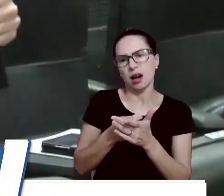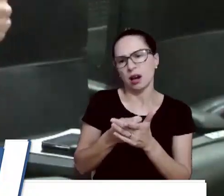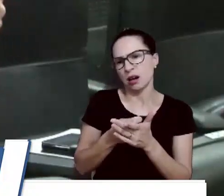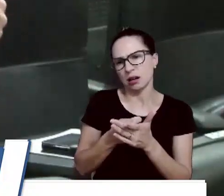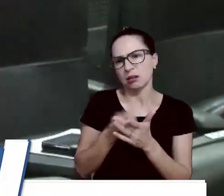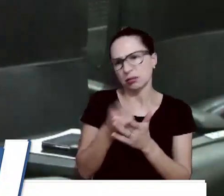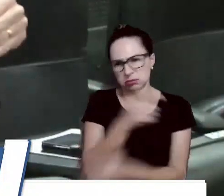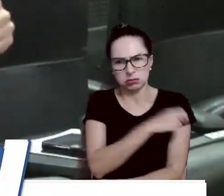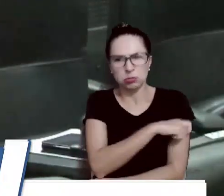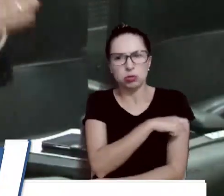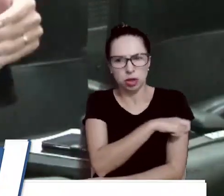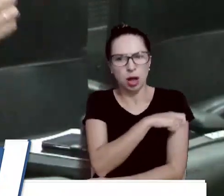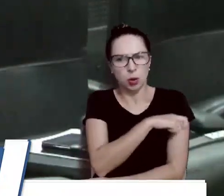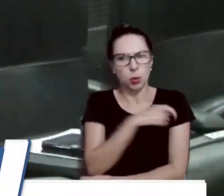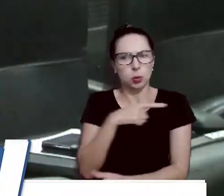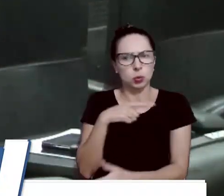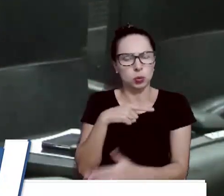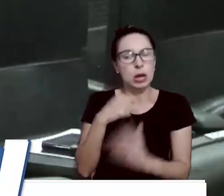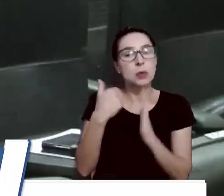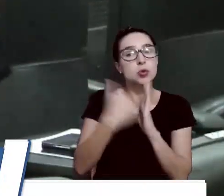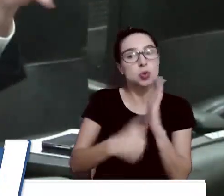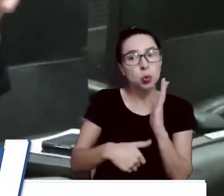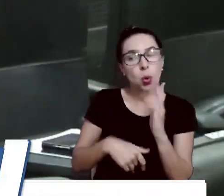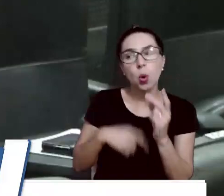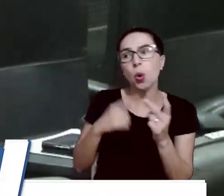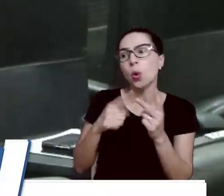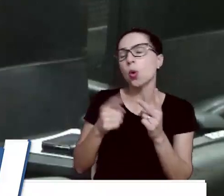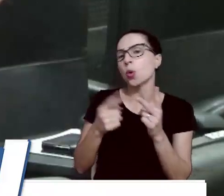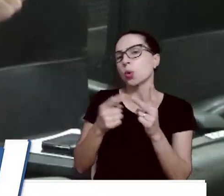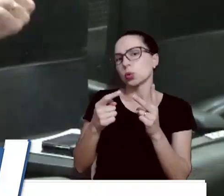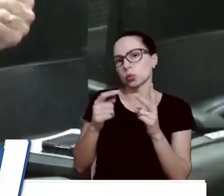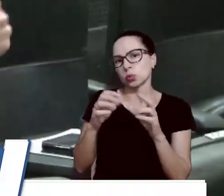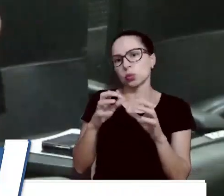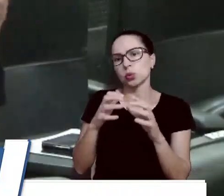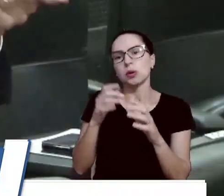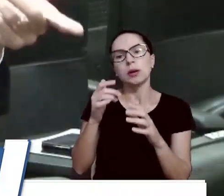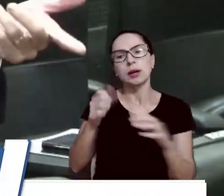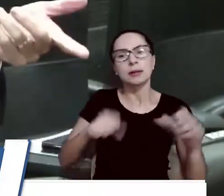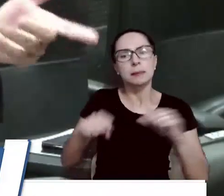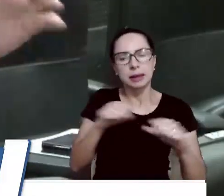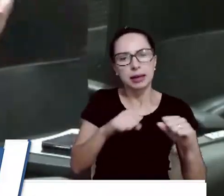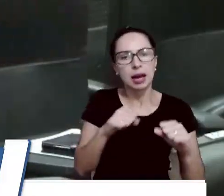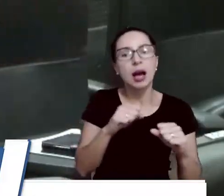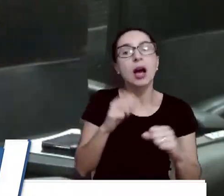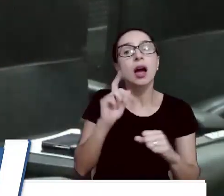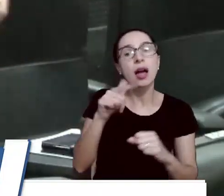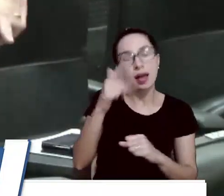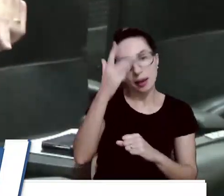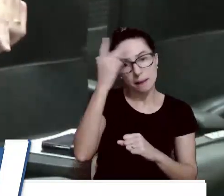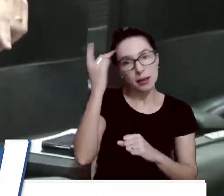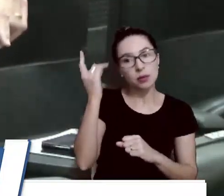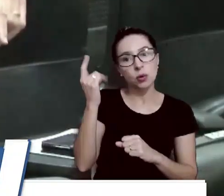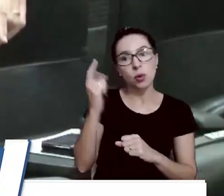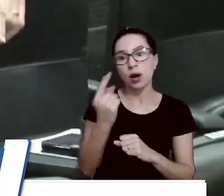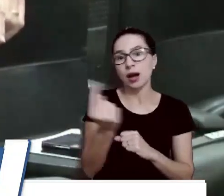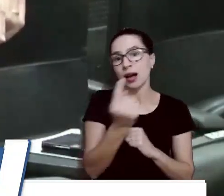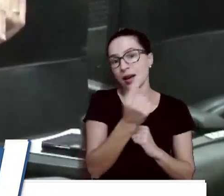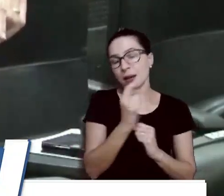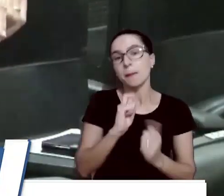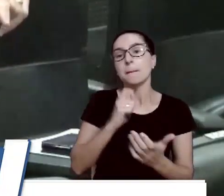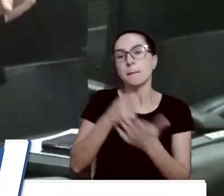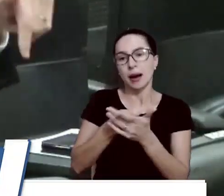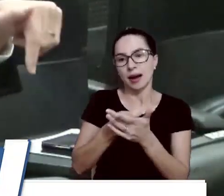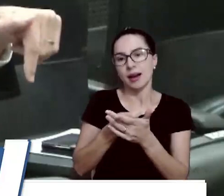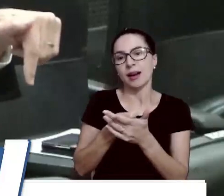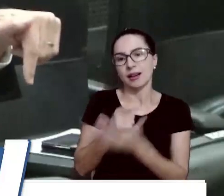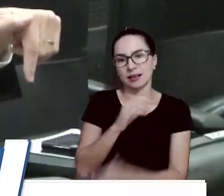tem o seu desconto, o pessoal as domésticas, a pessoa comum, ela paga essa conta hoje.